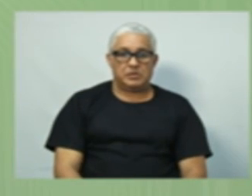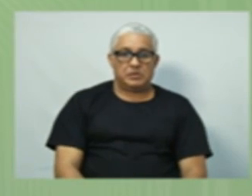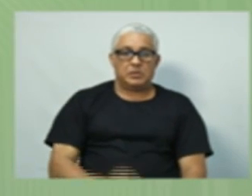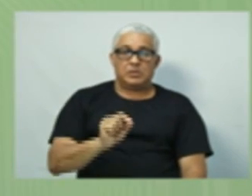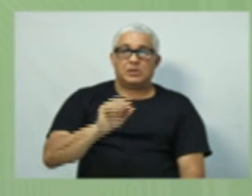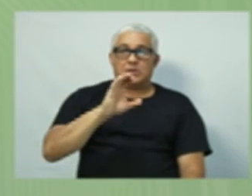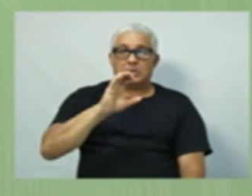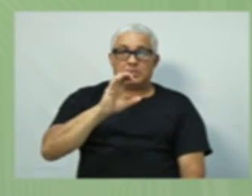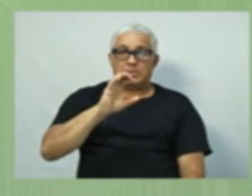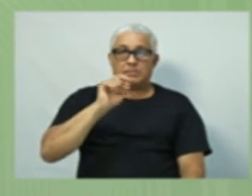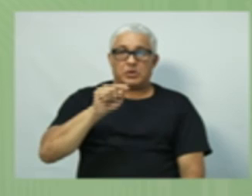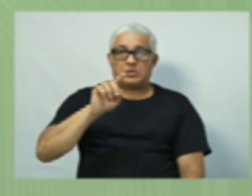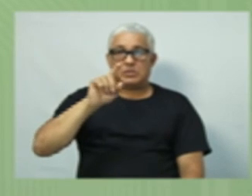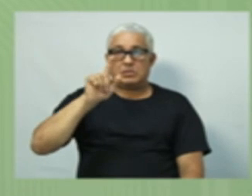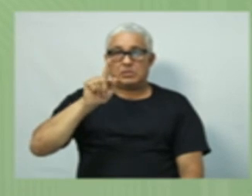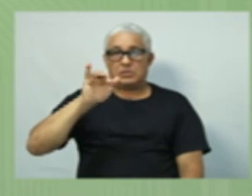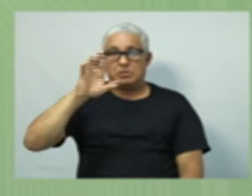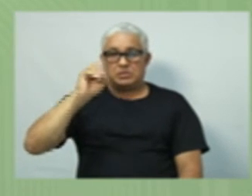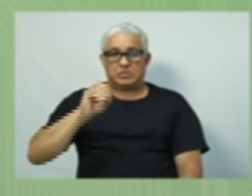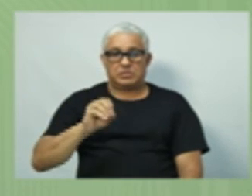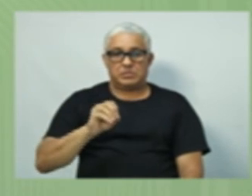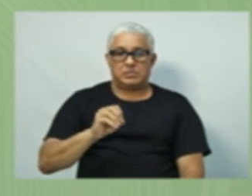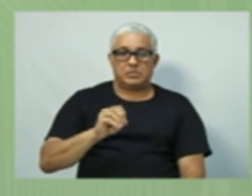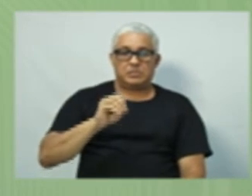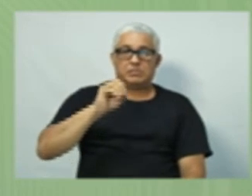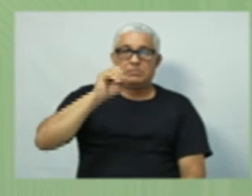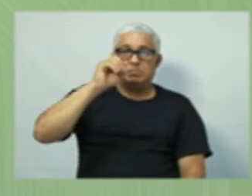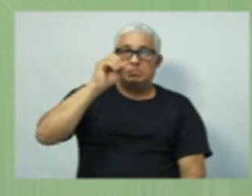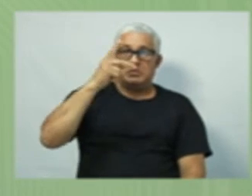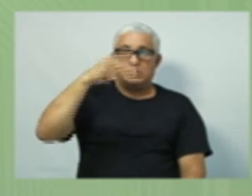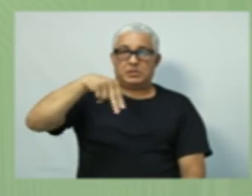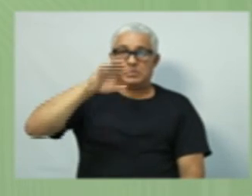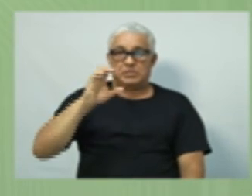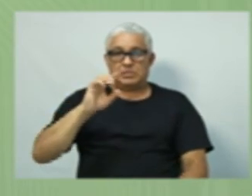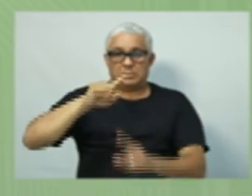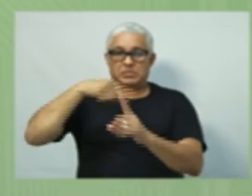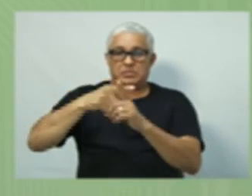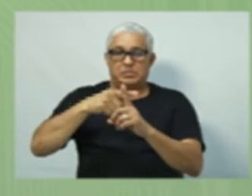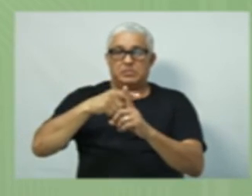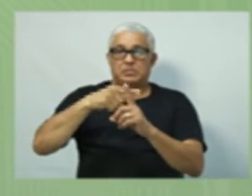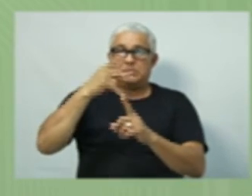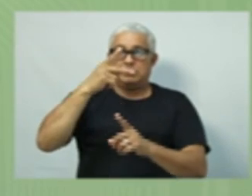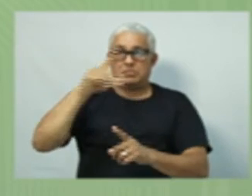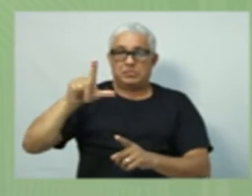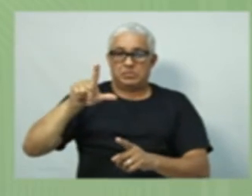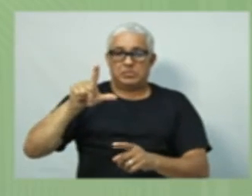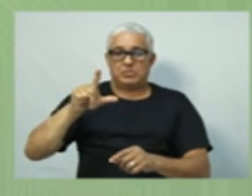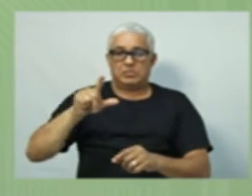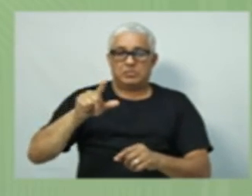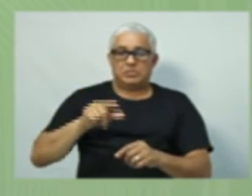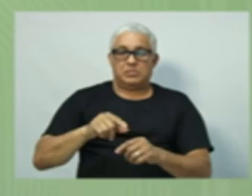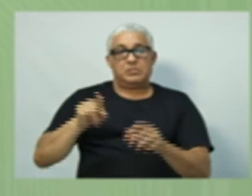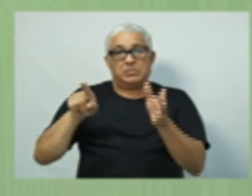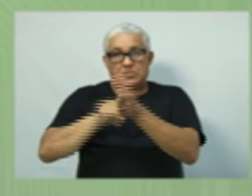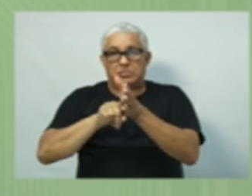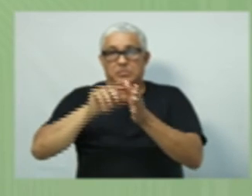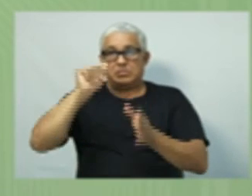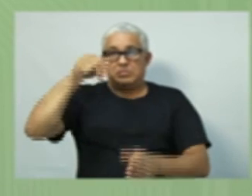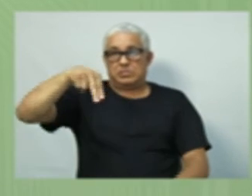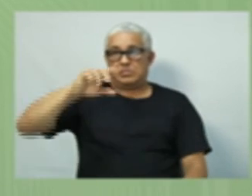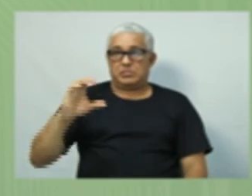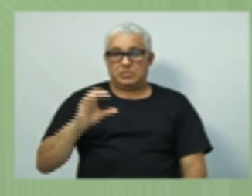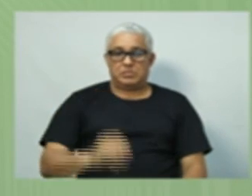essa fórmula é o passivo não circulante mais capital de giro mas o patrimônio líquido igual e - o ativo não